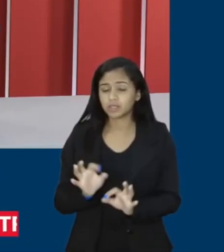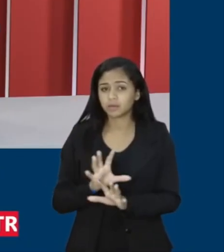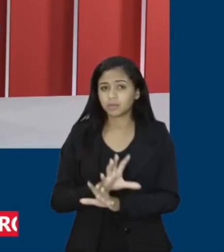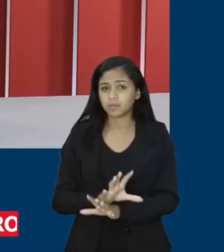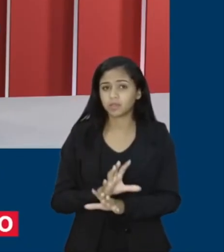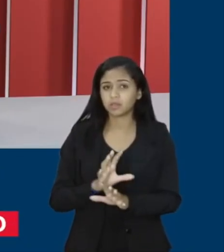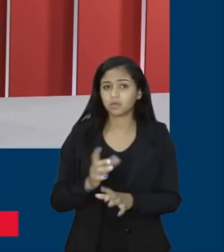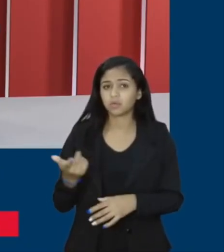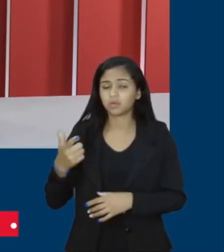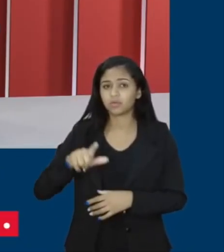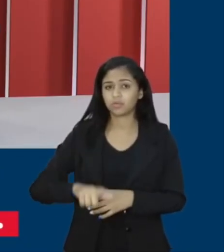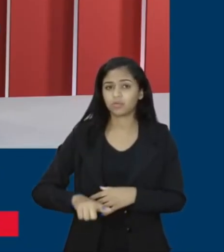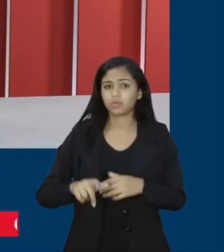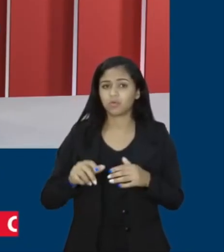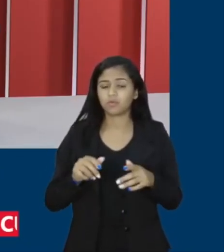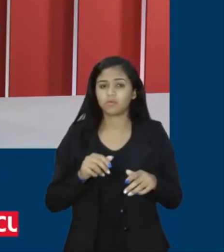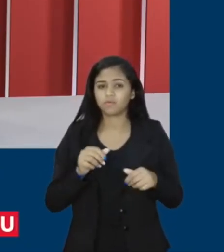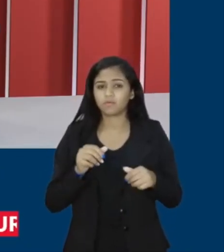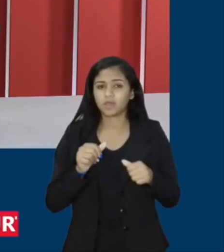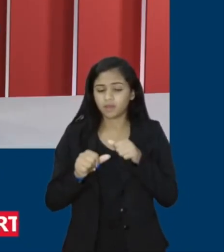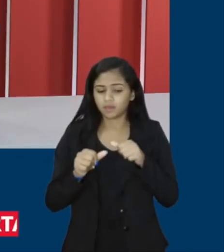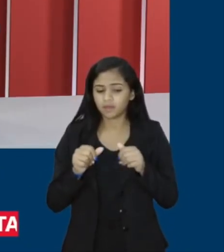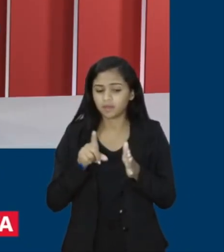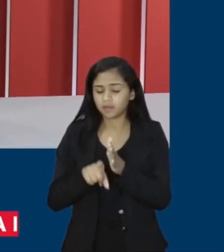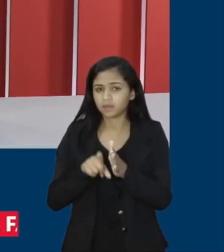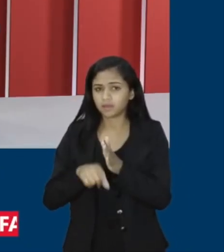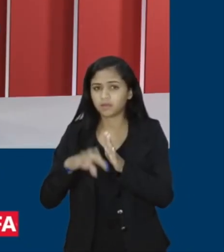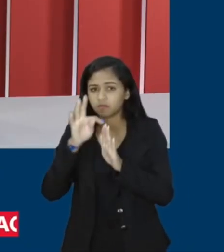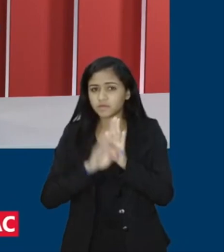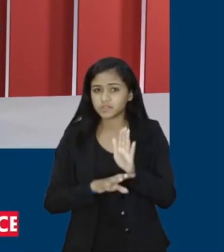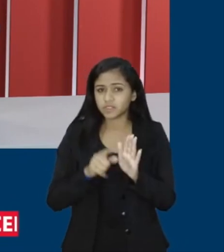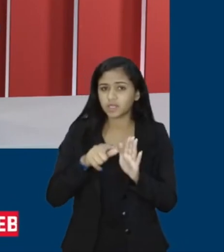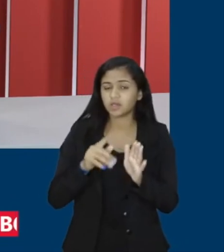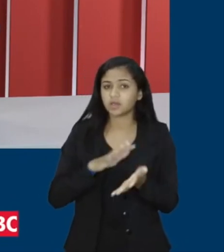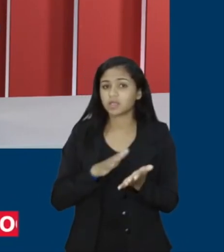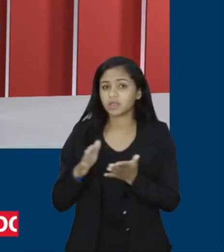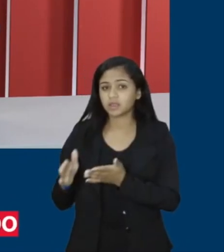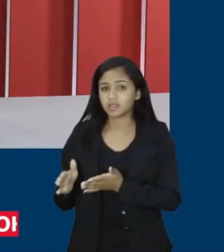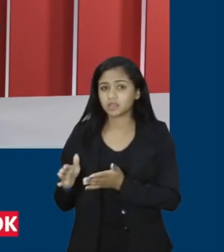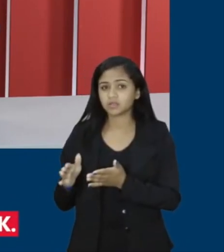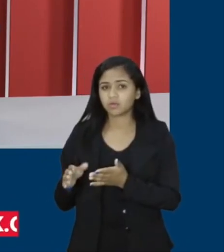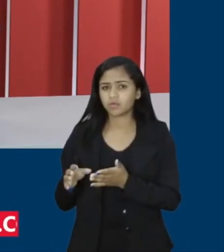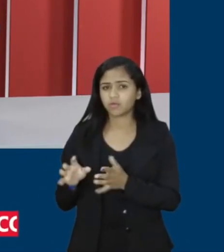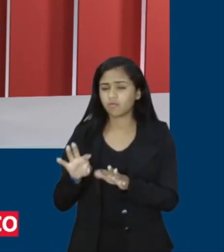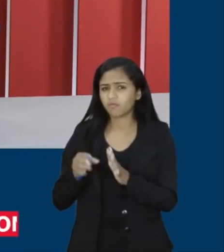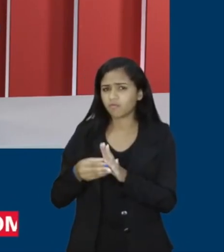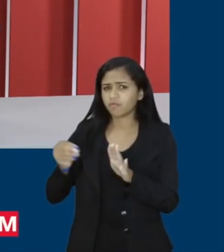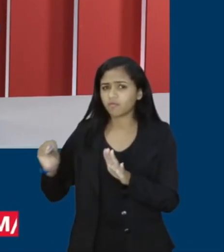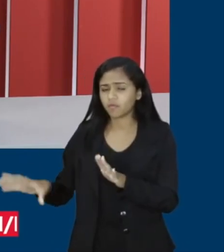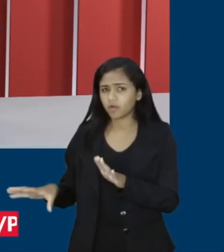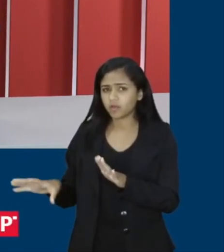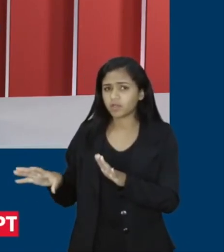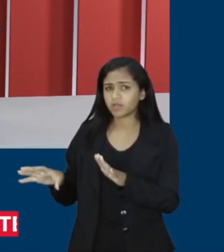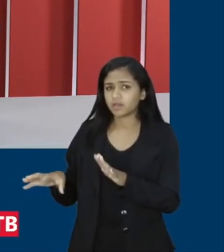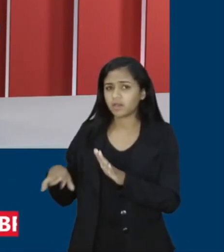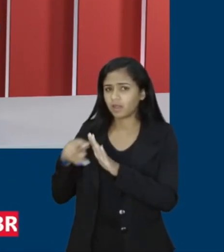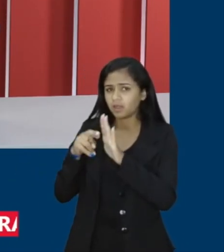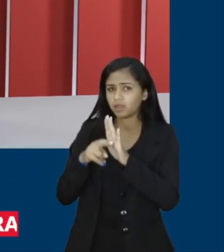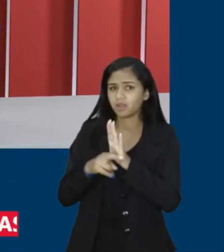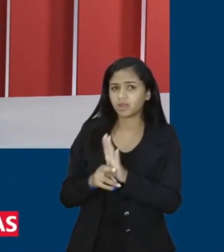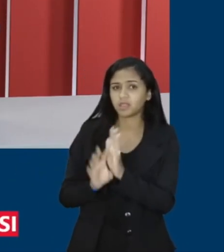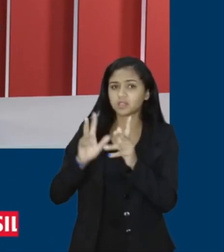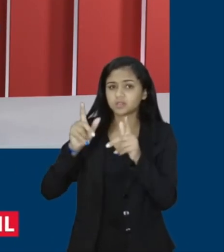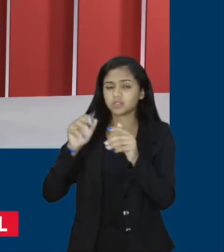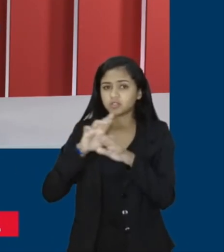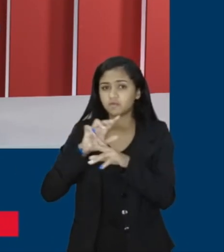nova regra fiscal e deixou o Fundeb fora da regra, que era uma demanda aí de vários